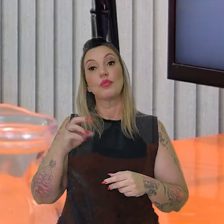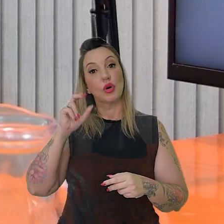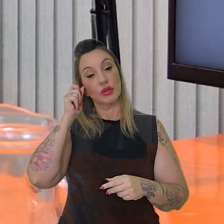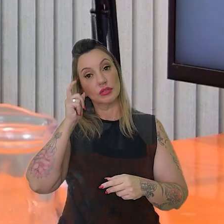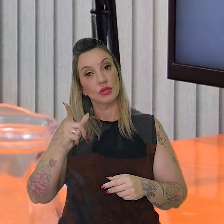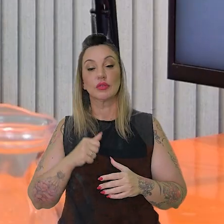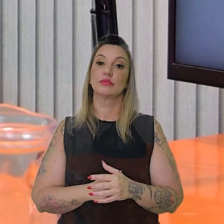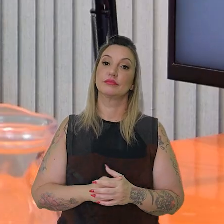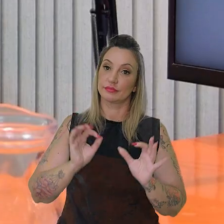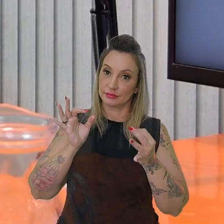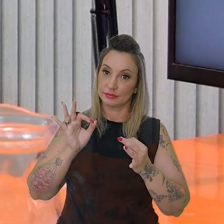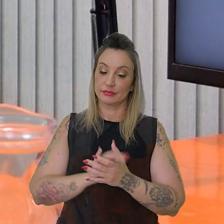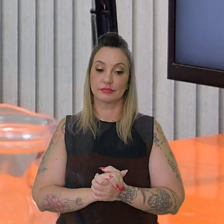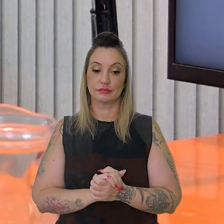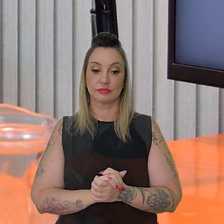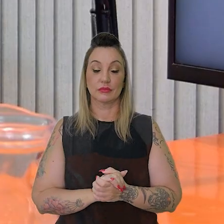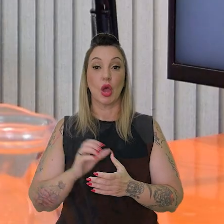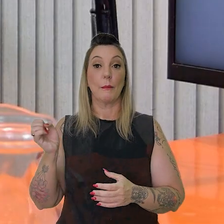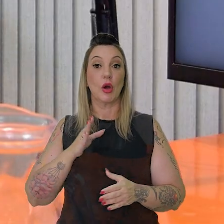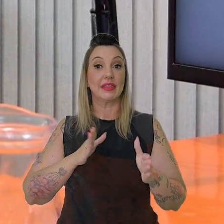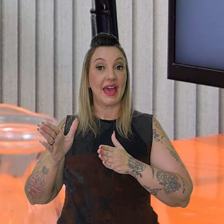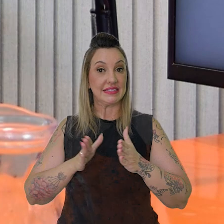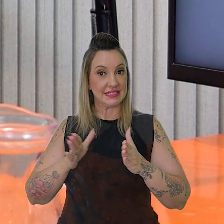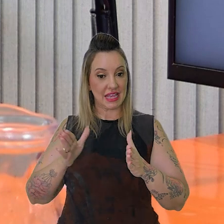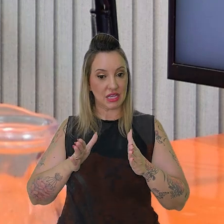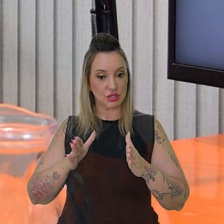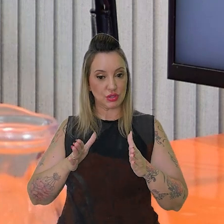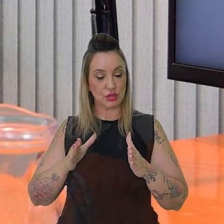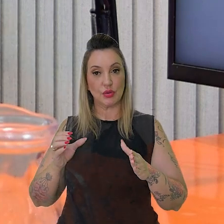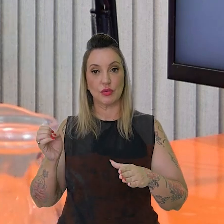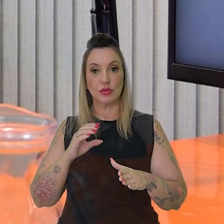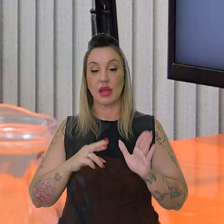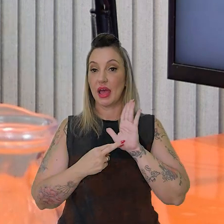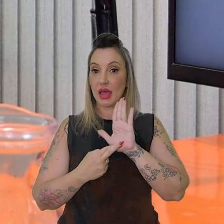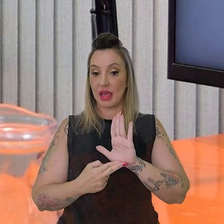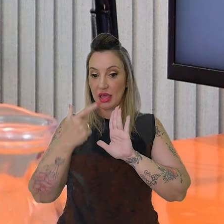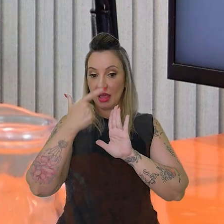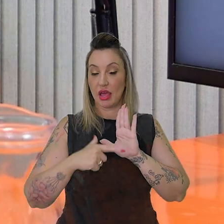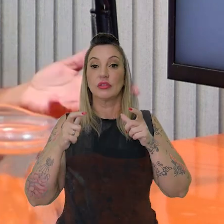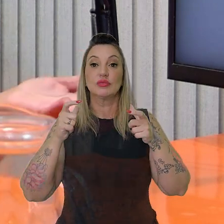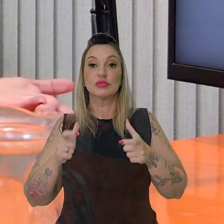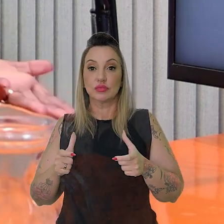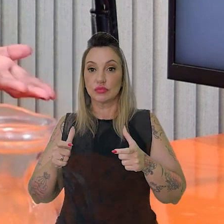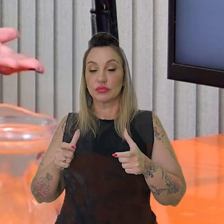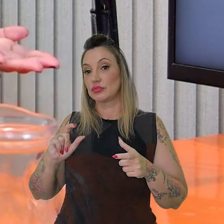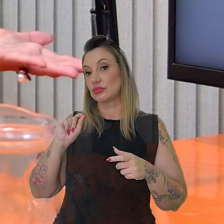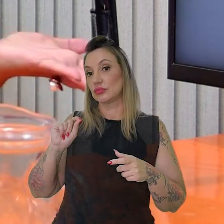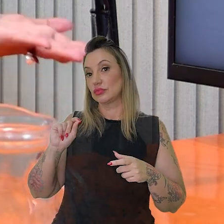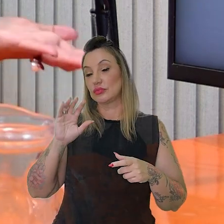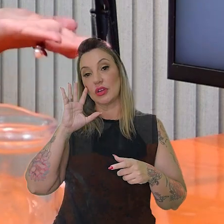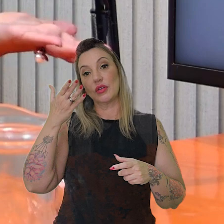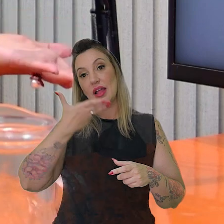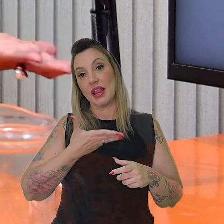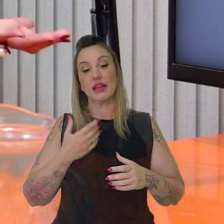moda é cultura exatamente ca moda é acesso moda a gente tá é representação moda a gente tá falando de um local a gente tá falando o